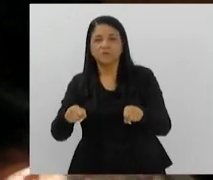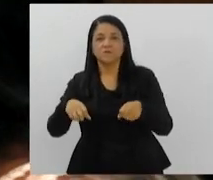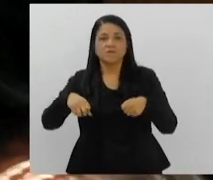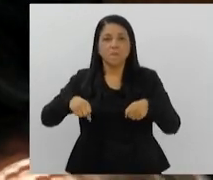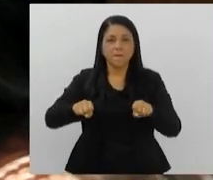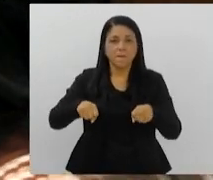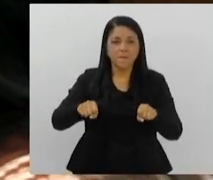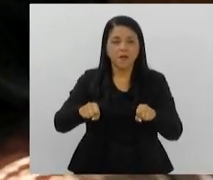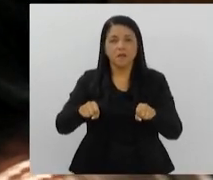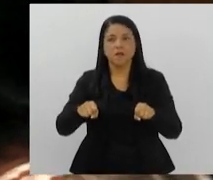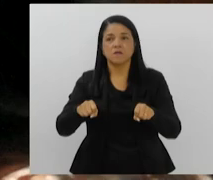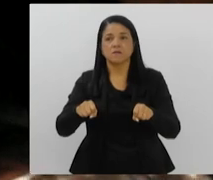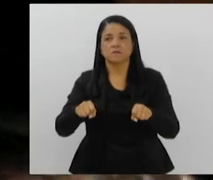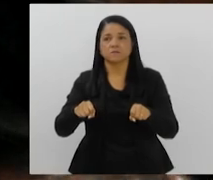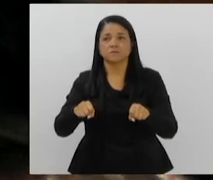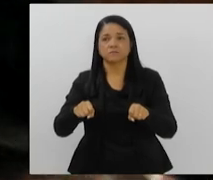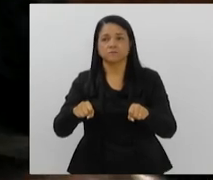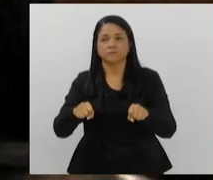utilizam...